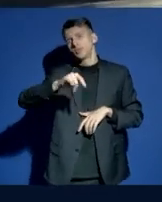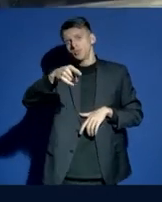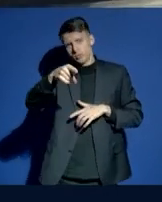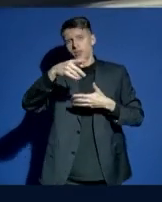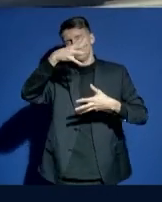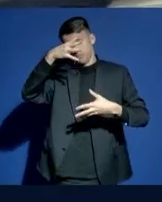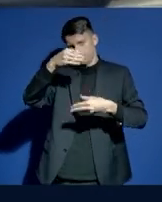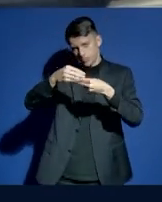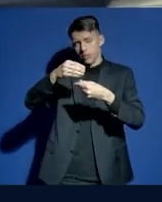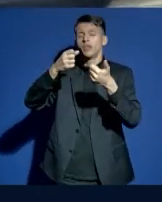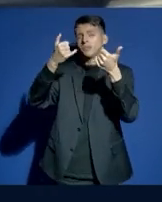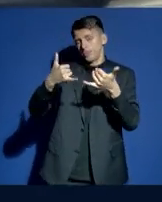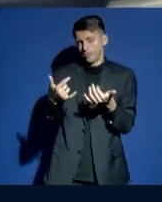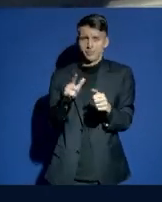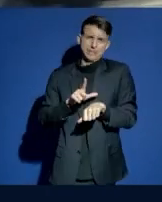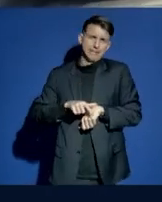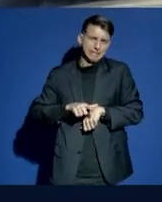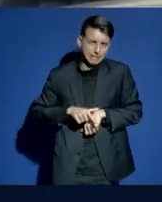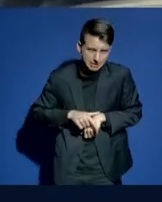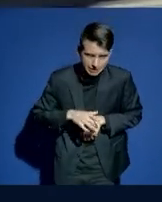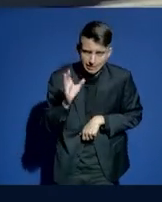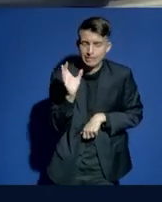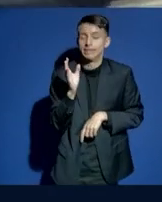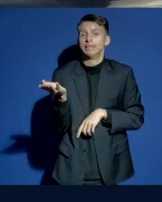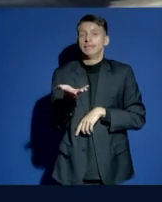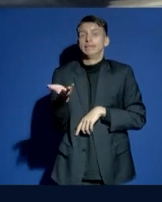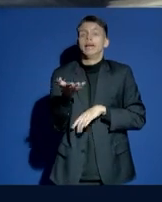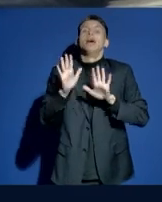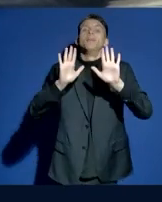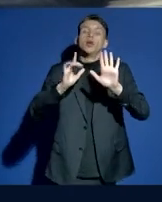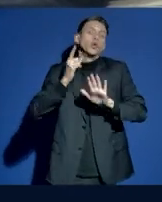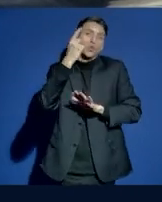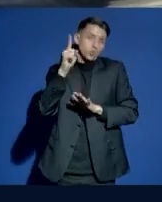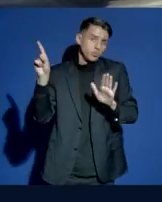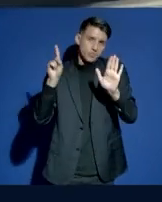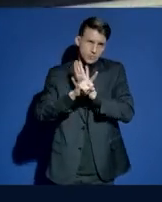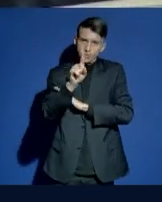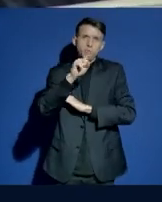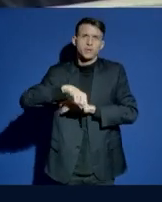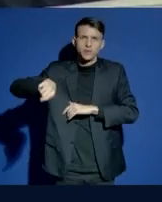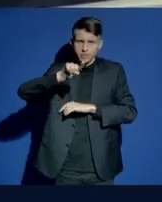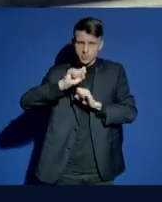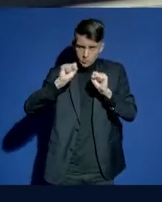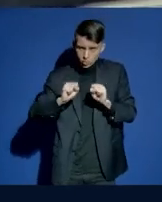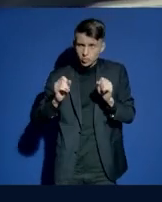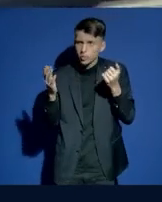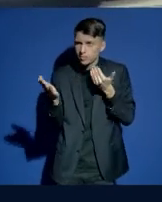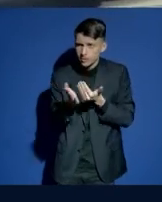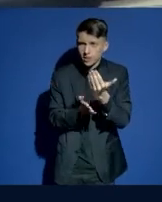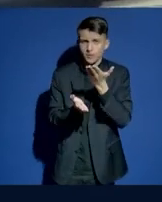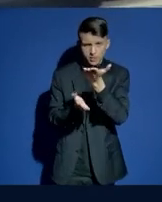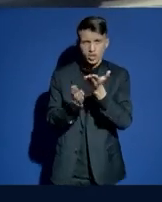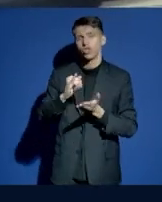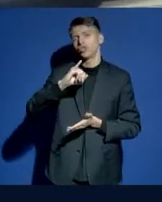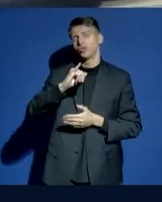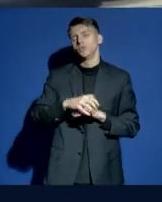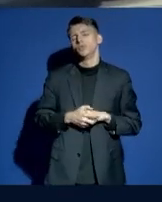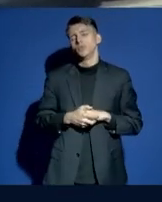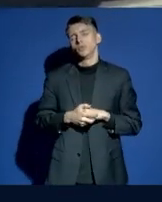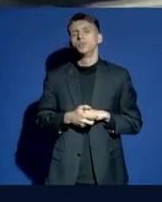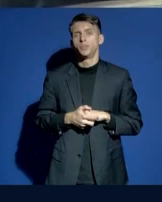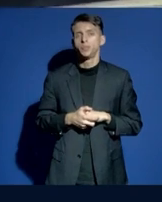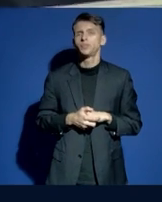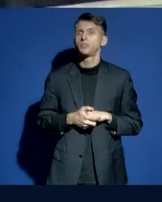deixa de inovação o tempo tá corrido aqui mas vou fazer uma última rodada com vocês posso começar com você mesmo Jorge é